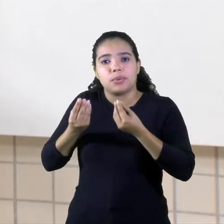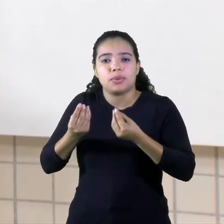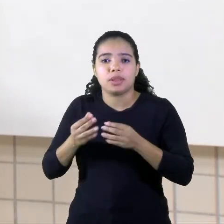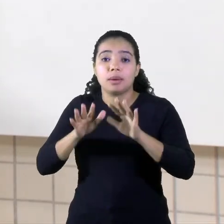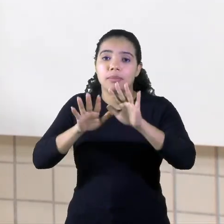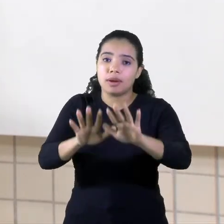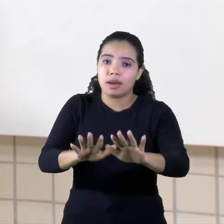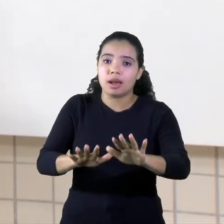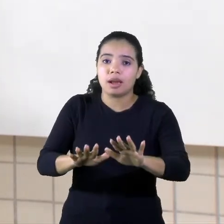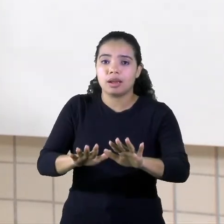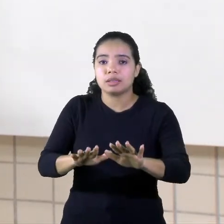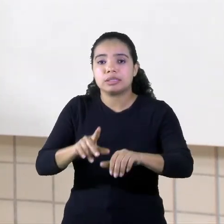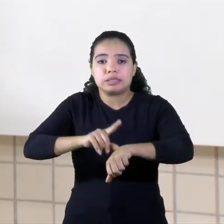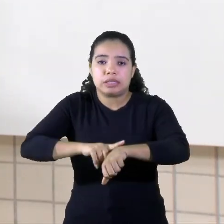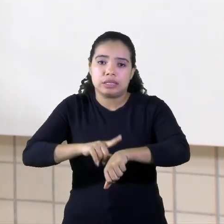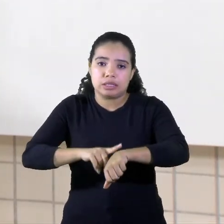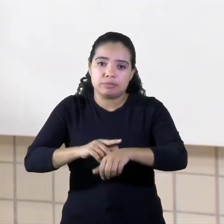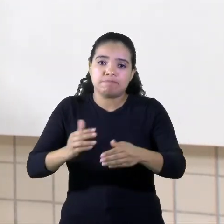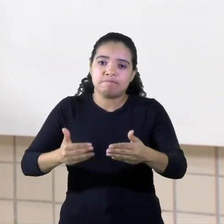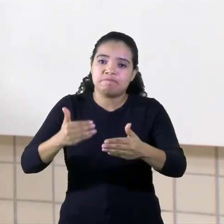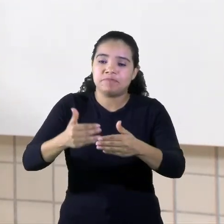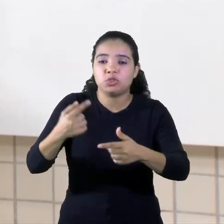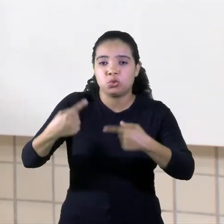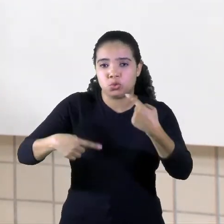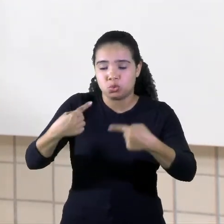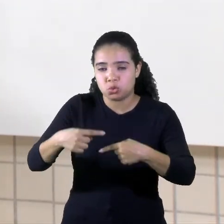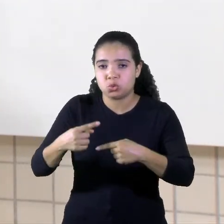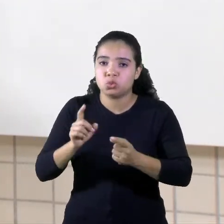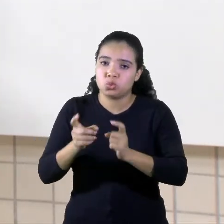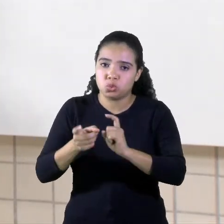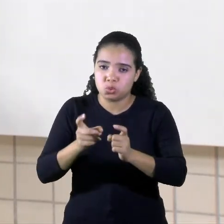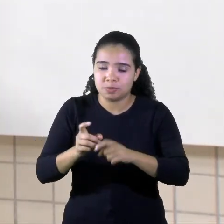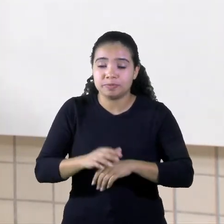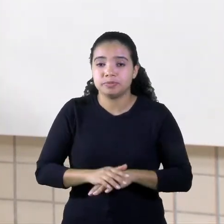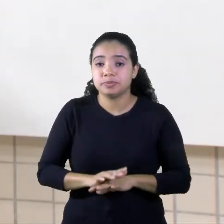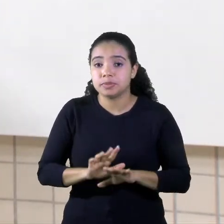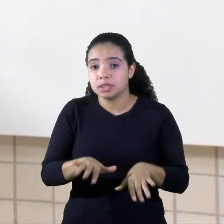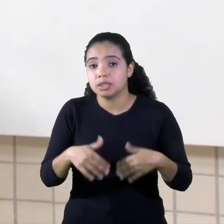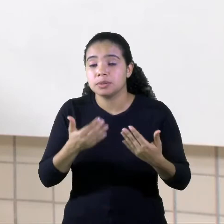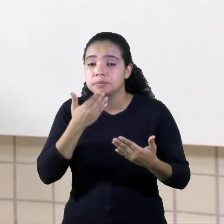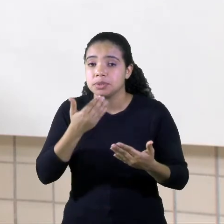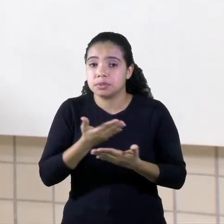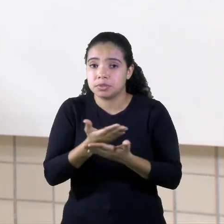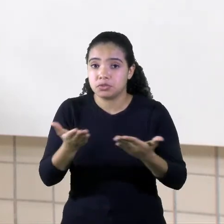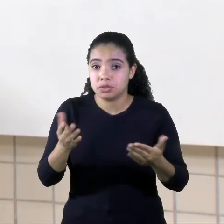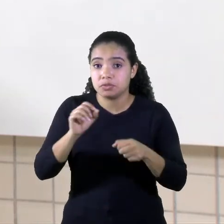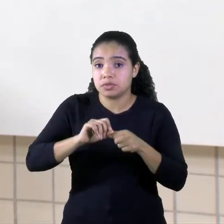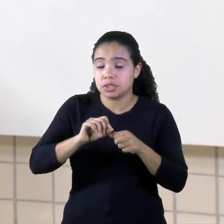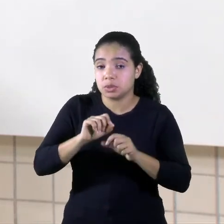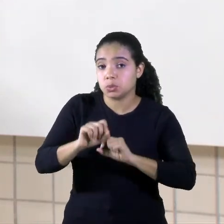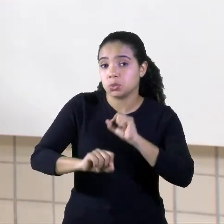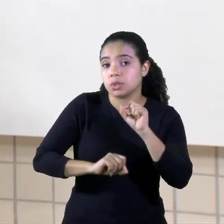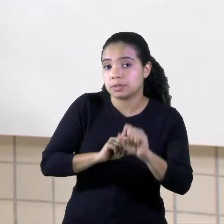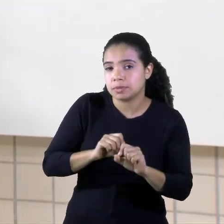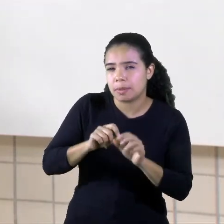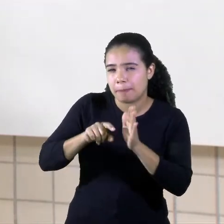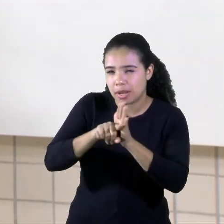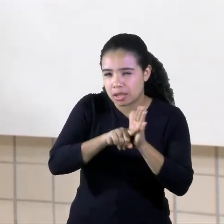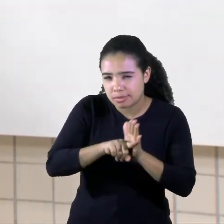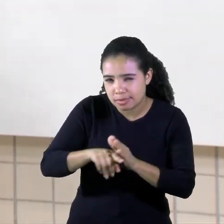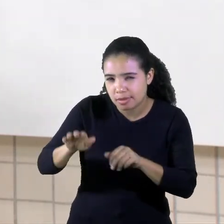mas pouquíssimo tempo para a gente poder discutir. Então, eu vou pedir para vocês fazerem uma coisa: